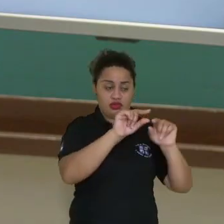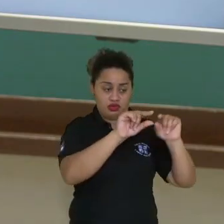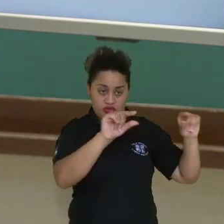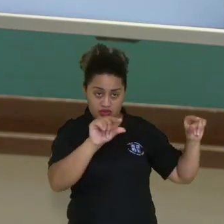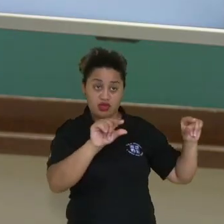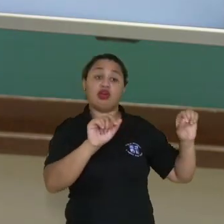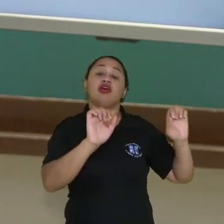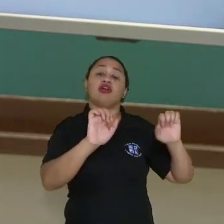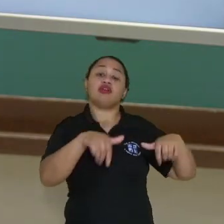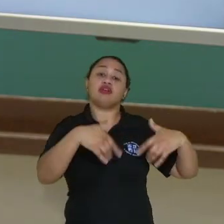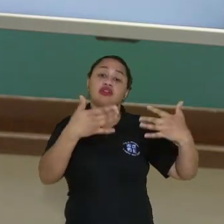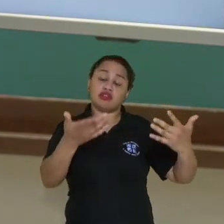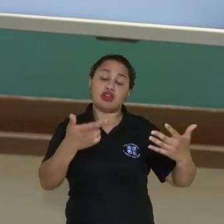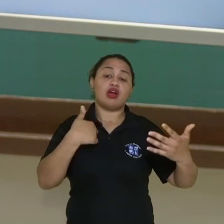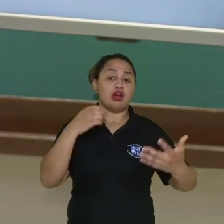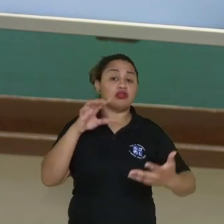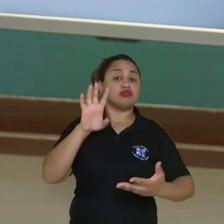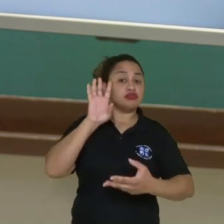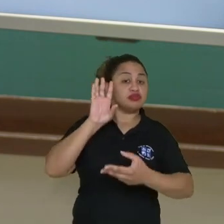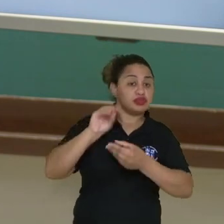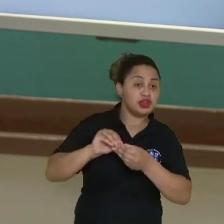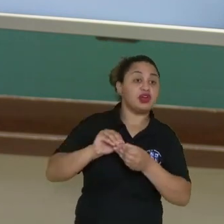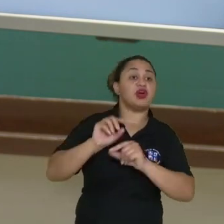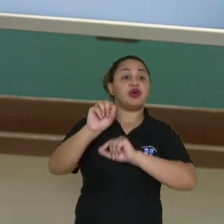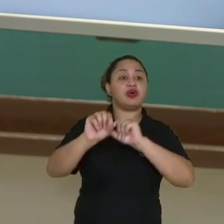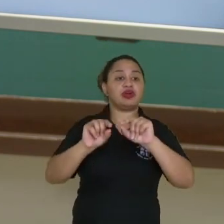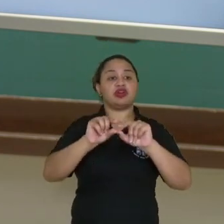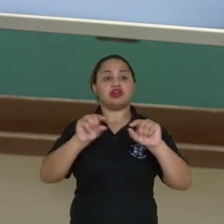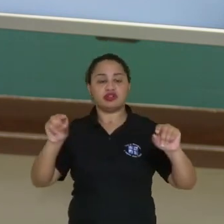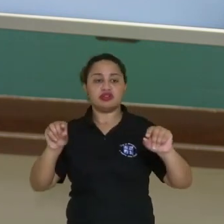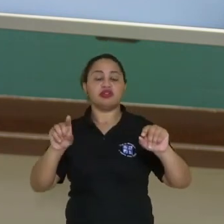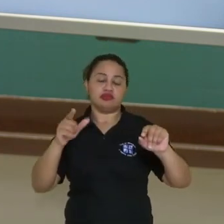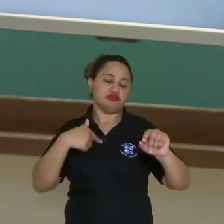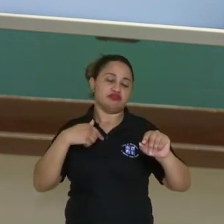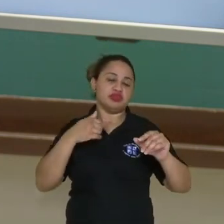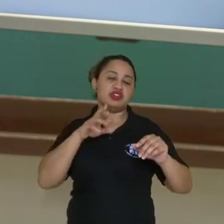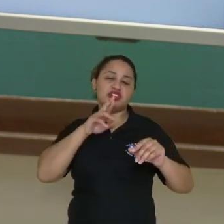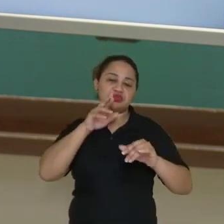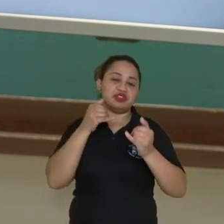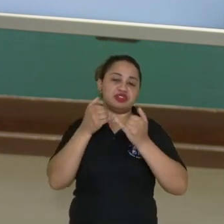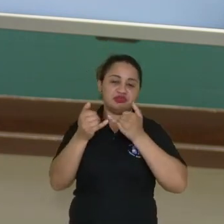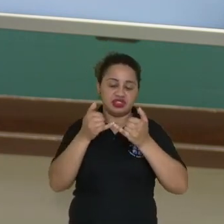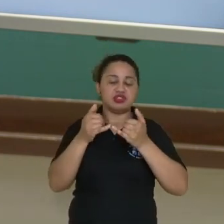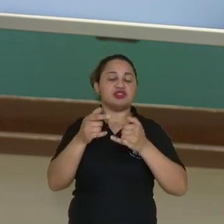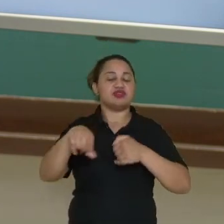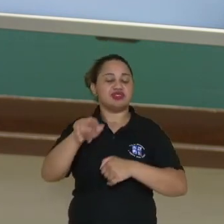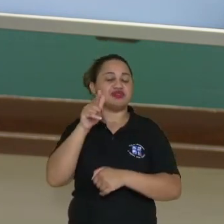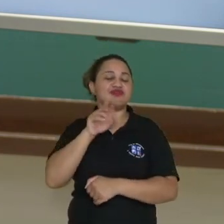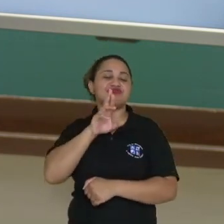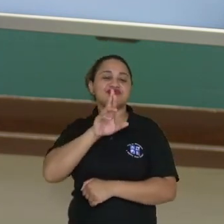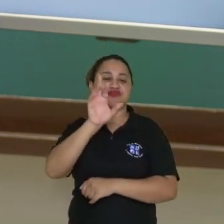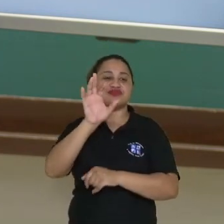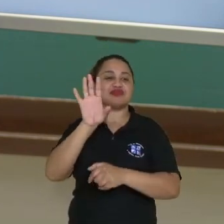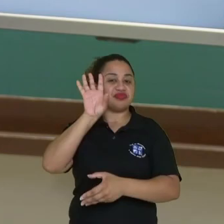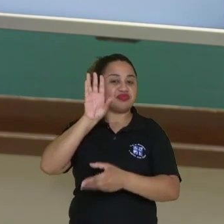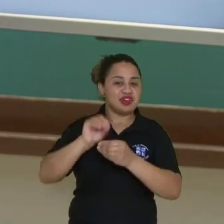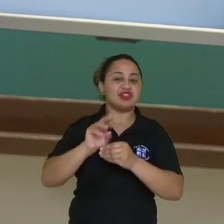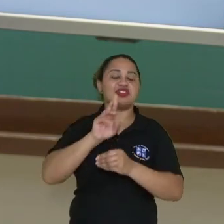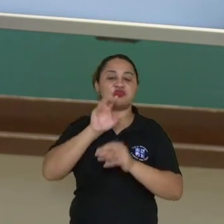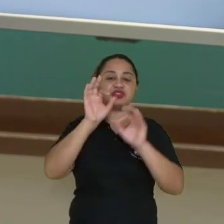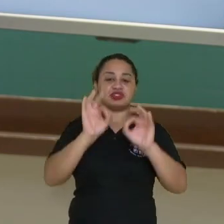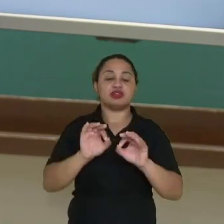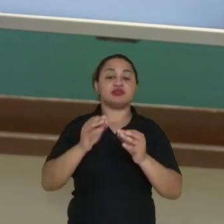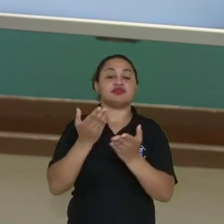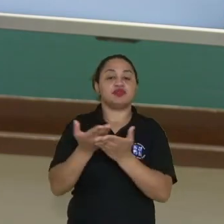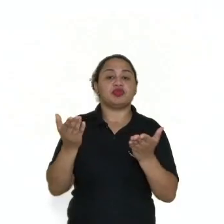no trecho. Então, se vocês responderam algo similar a essa ideia nossa aqui, vocês estão no caminho certo, ok? Então, nessa aula